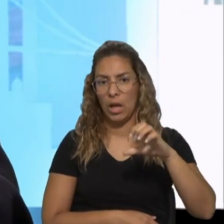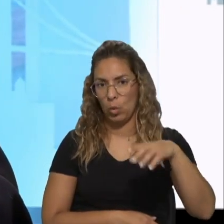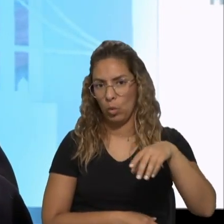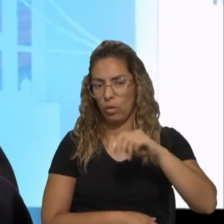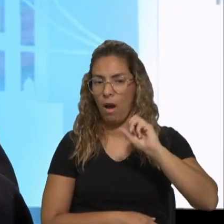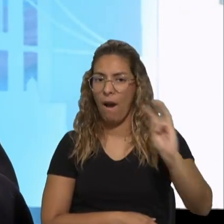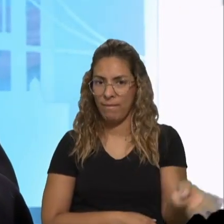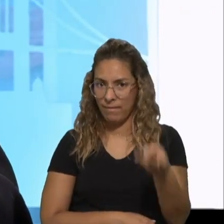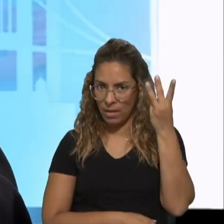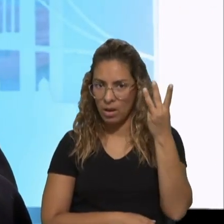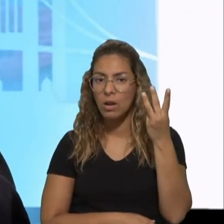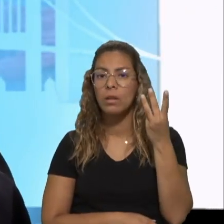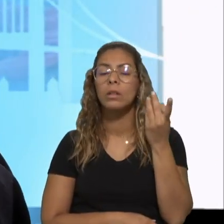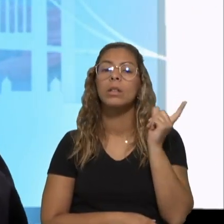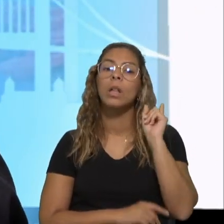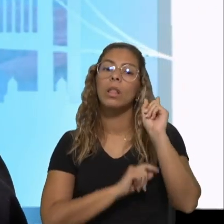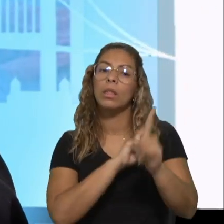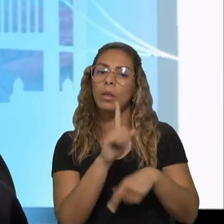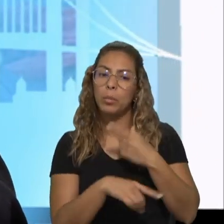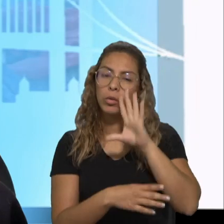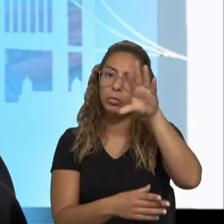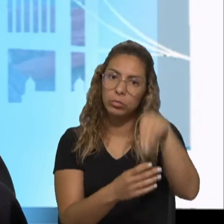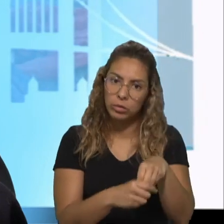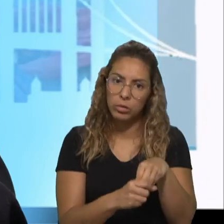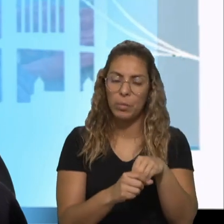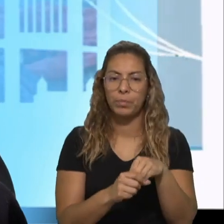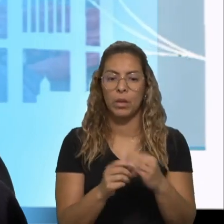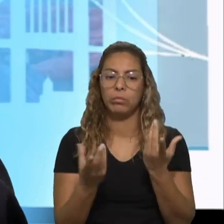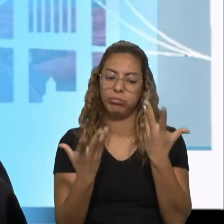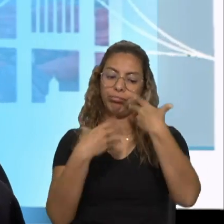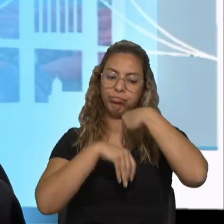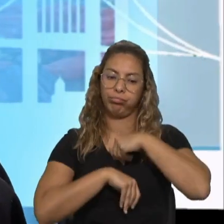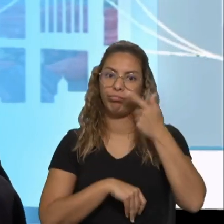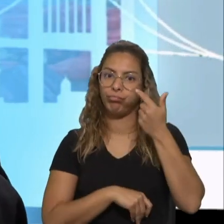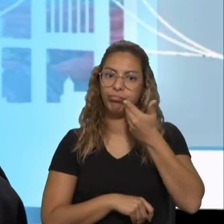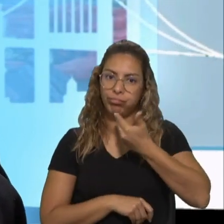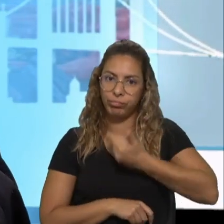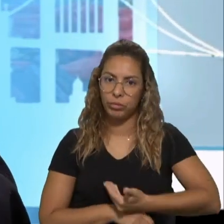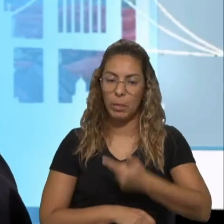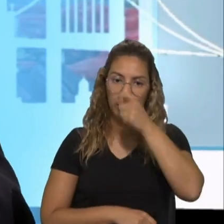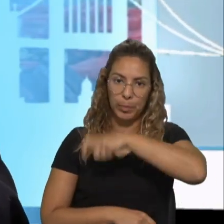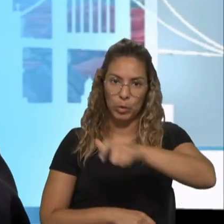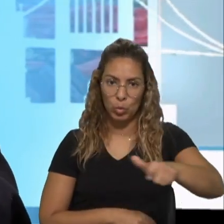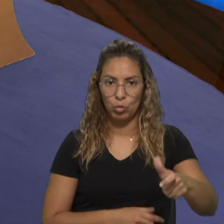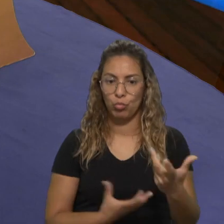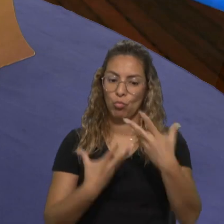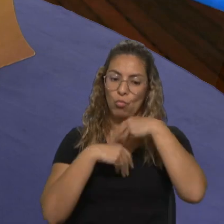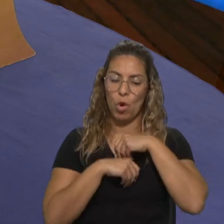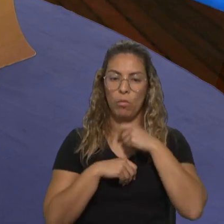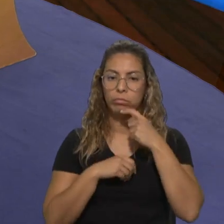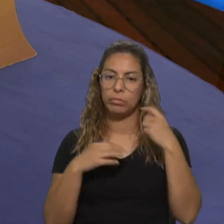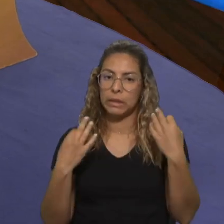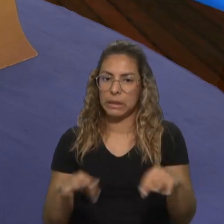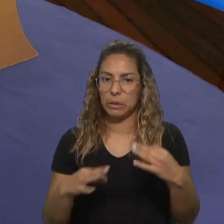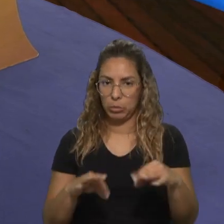que depois consolidou nestas embarcações todo o conhecimento náutico que o povo adquiriu, o povo humilde. E é